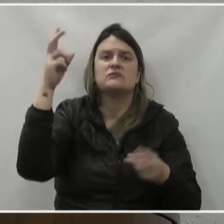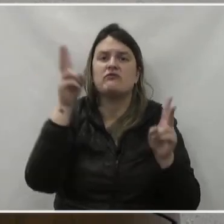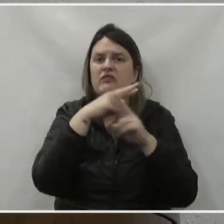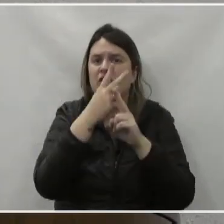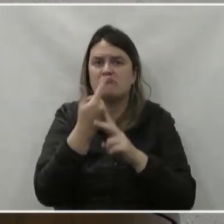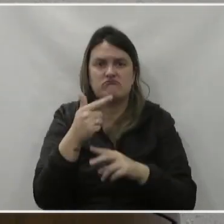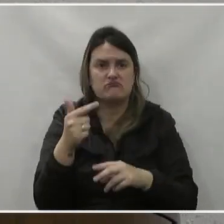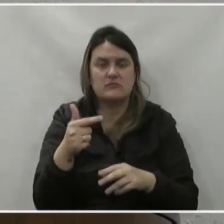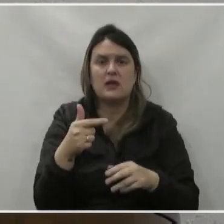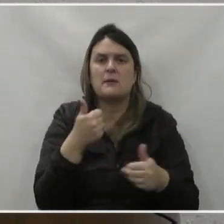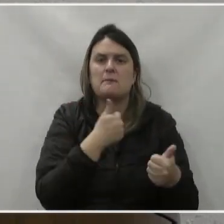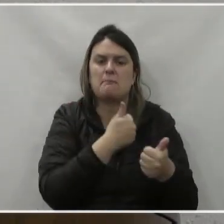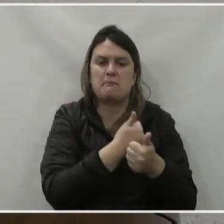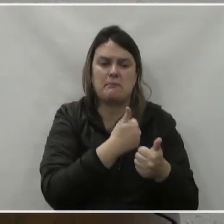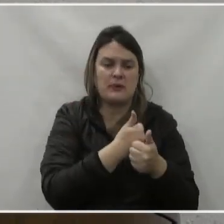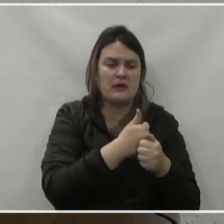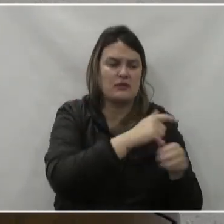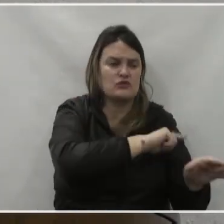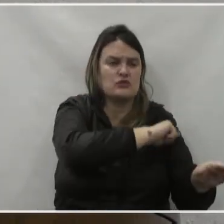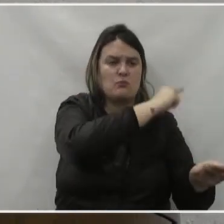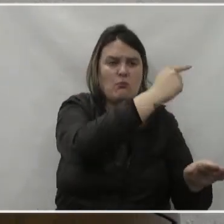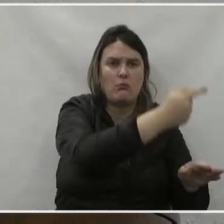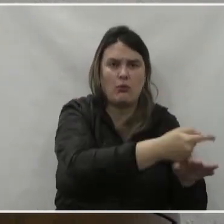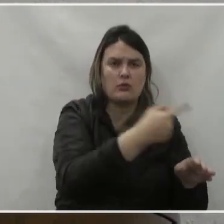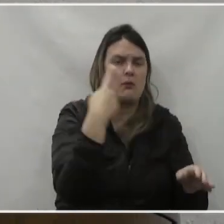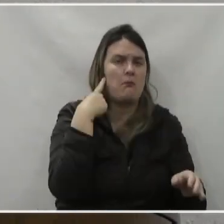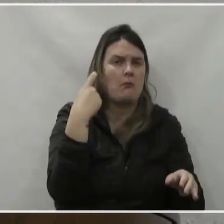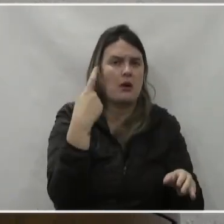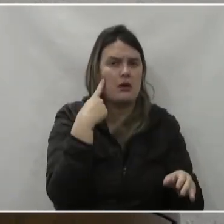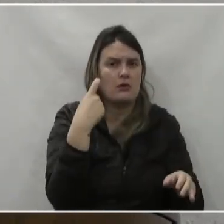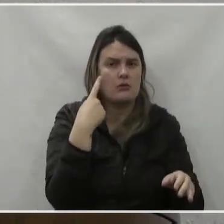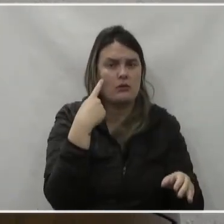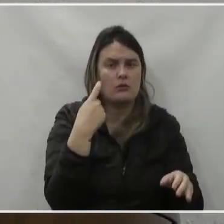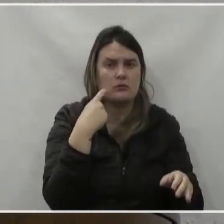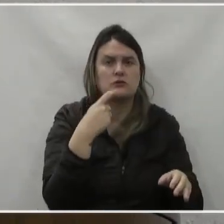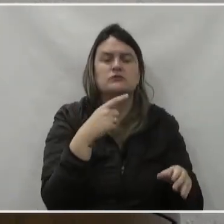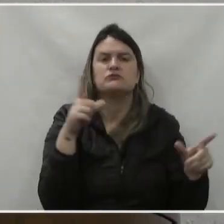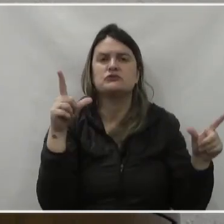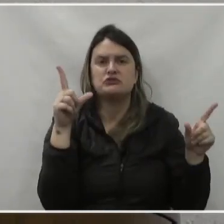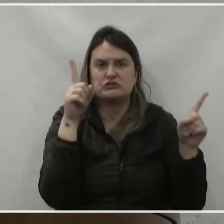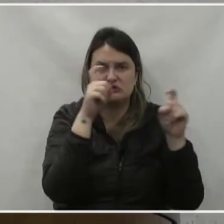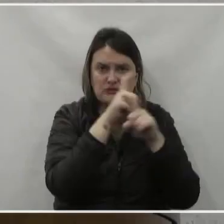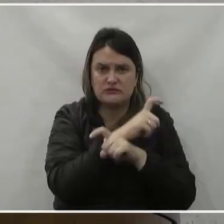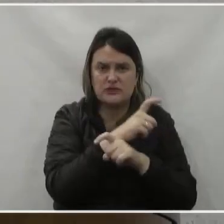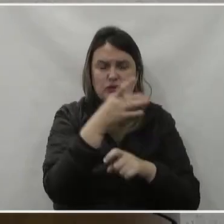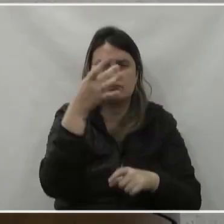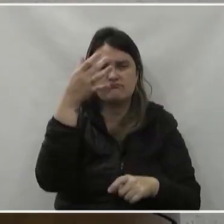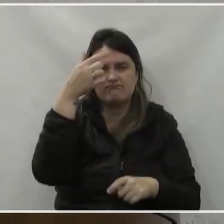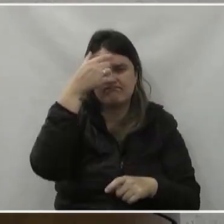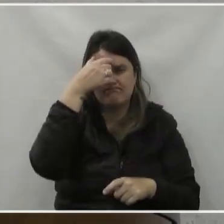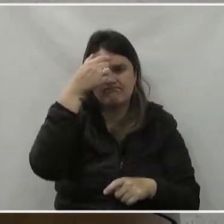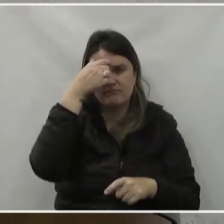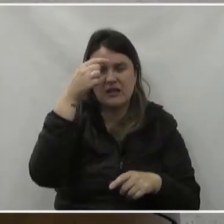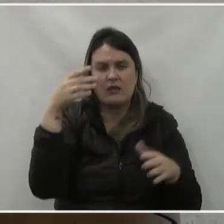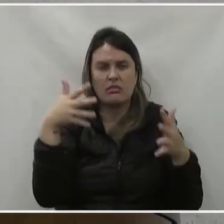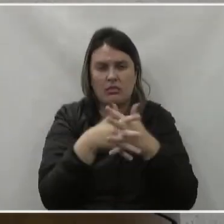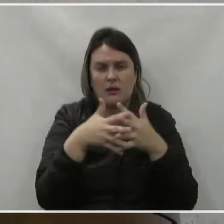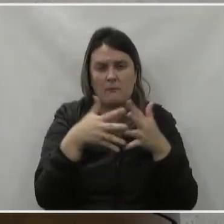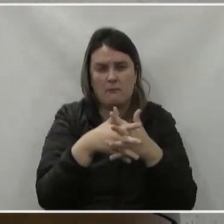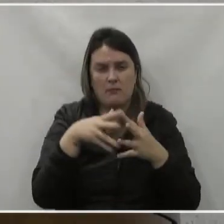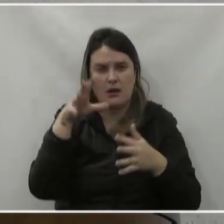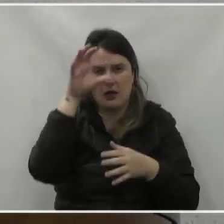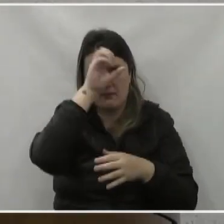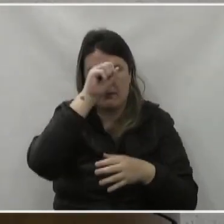inadequada, próximas a quadras de esporte, gerando barulho que dificulta a concentração e atrapalha o processo